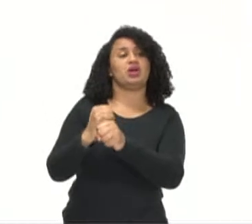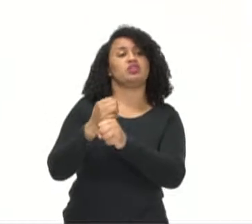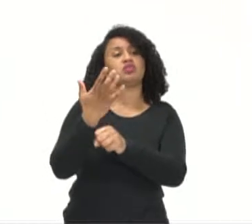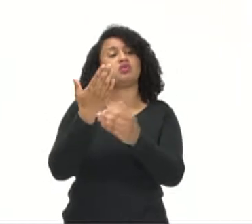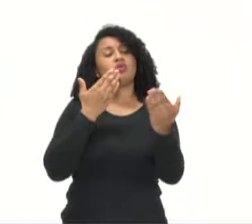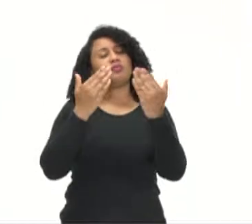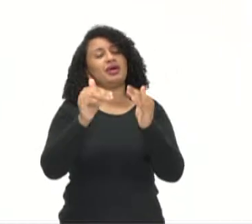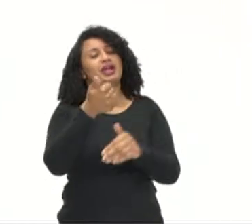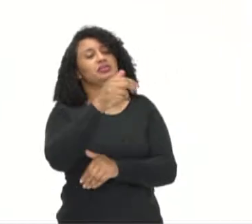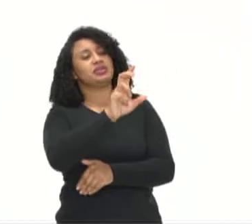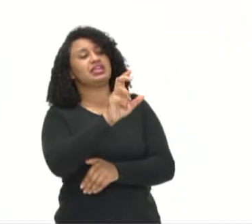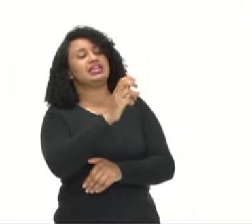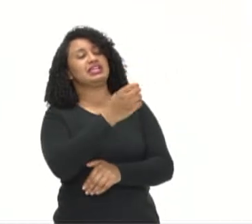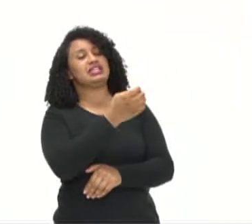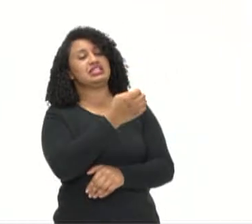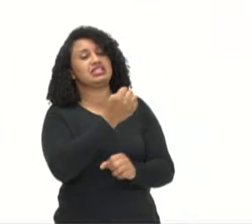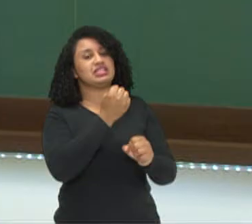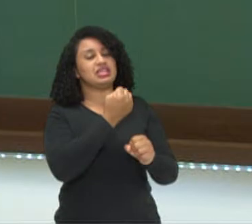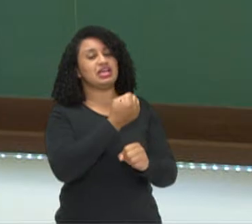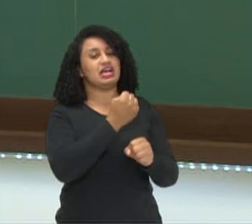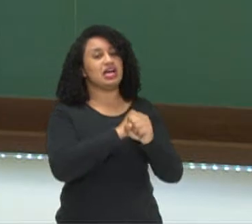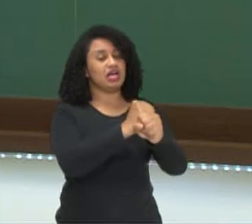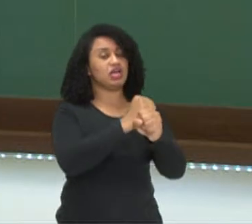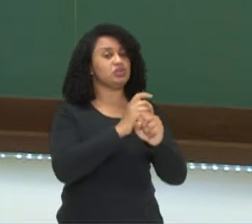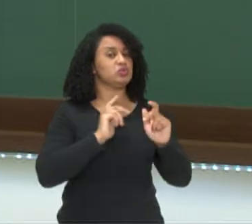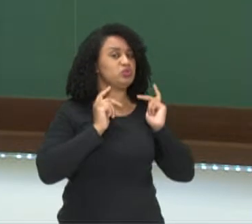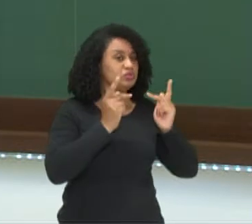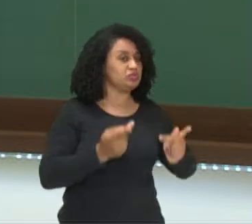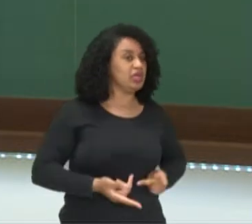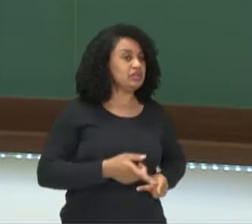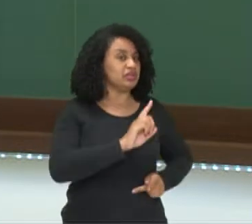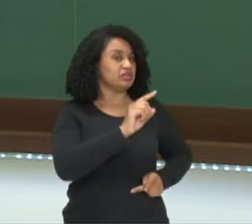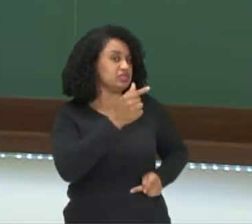anos humanos e não 7. Isso é verdade?